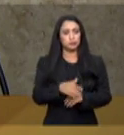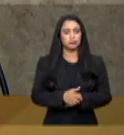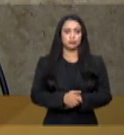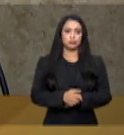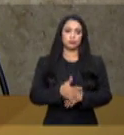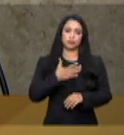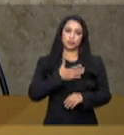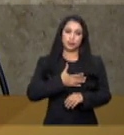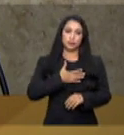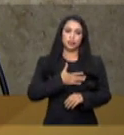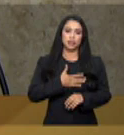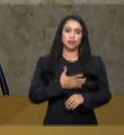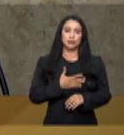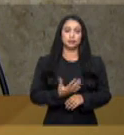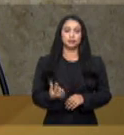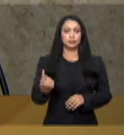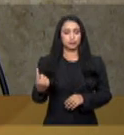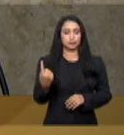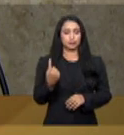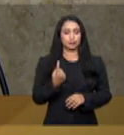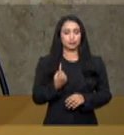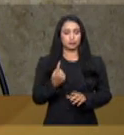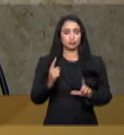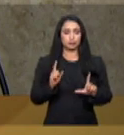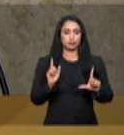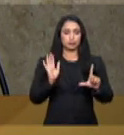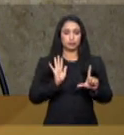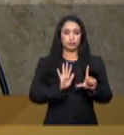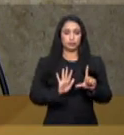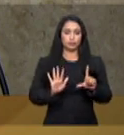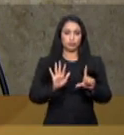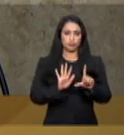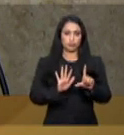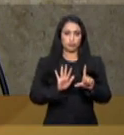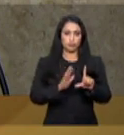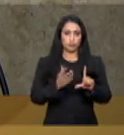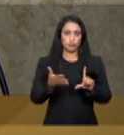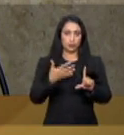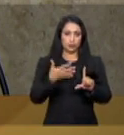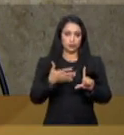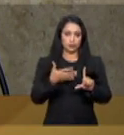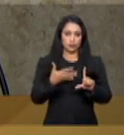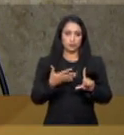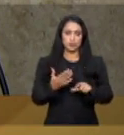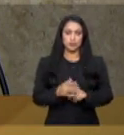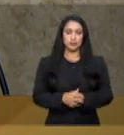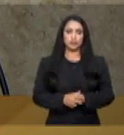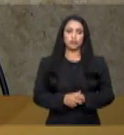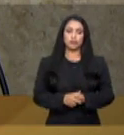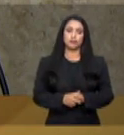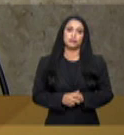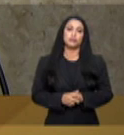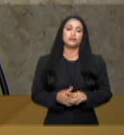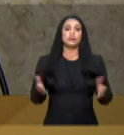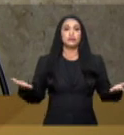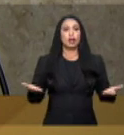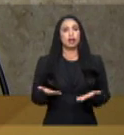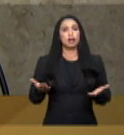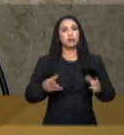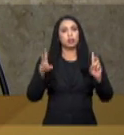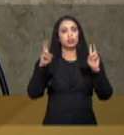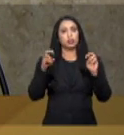Muito Luiz Fux, presidente da Suprema aqui Corte. Na nossa sala virtual. Eu chamo para julgamento o